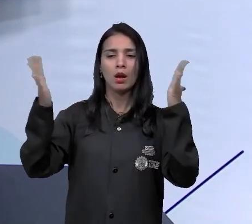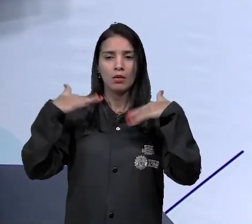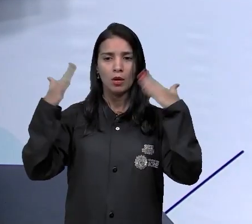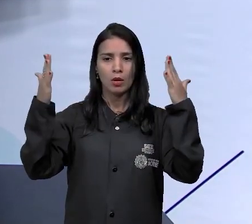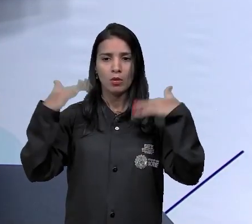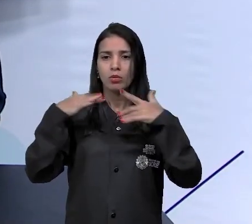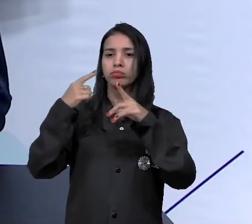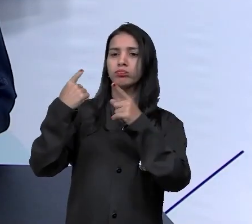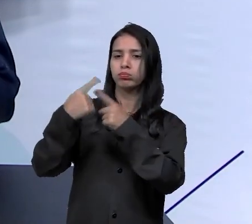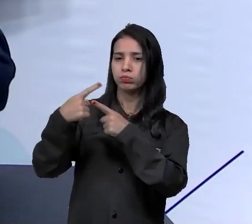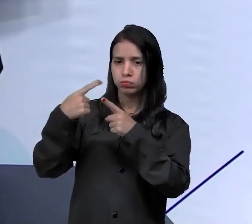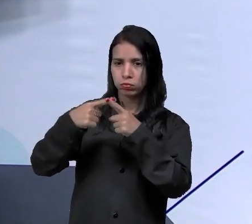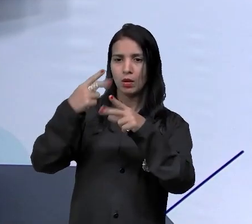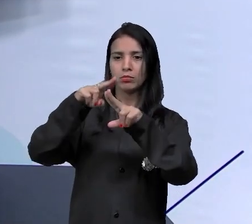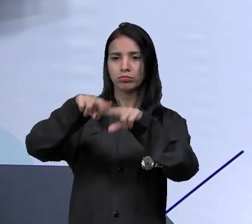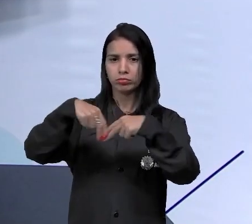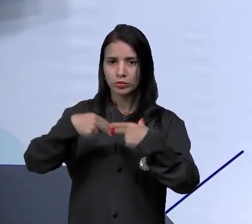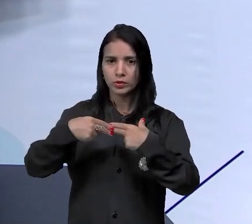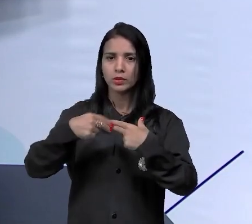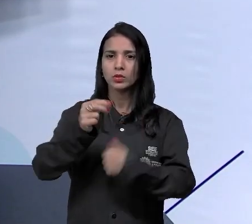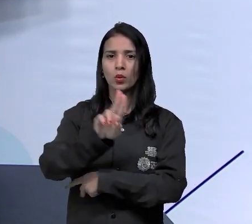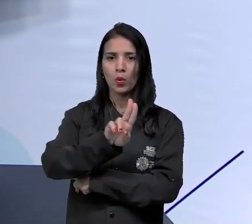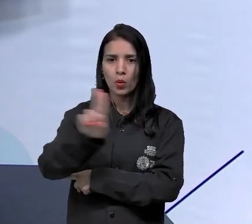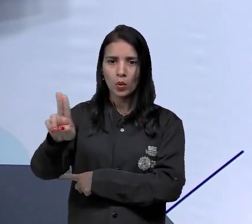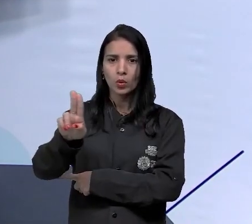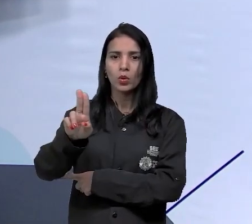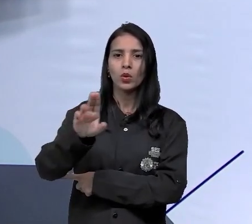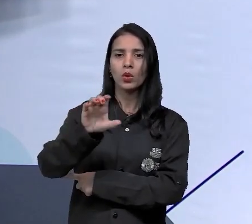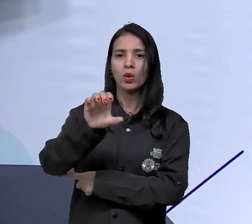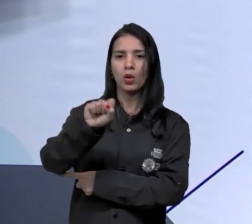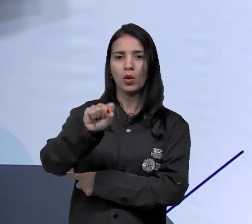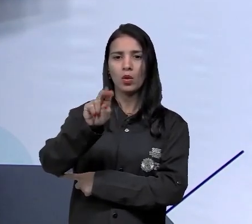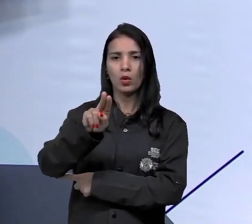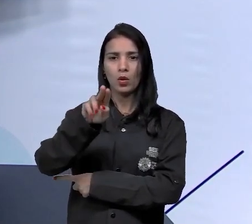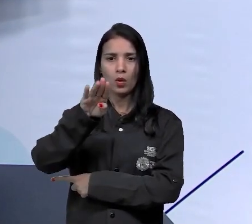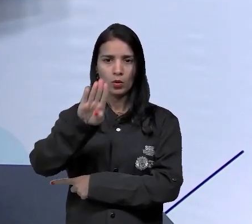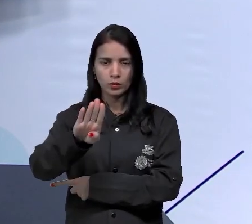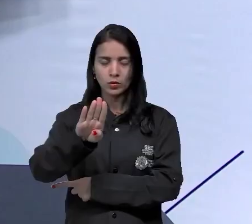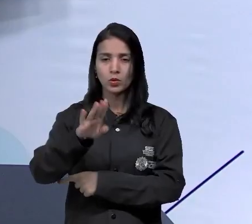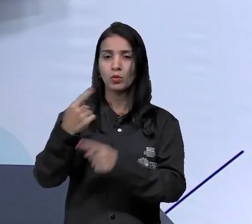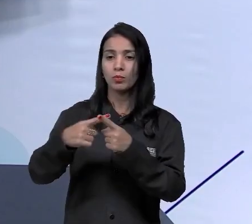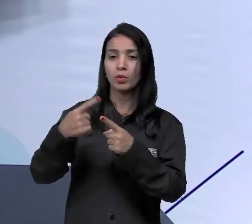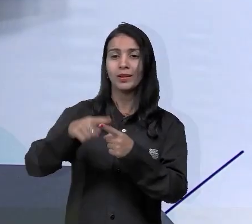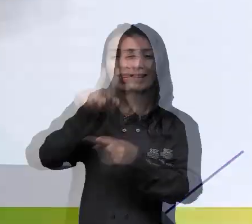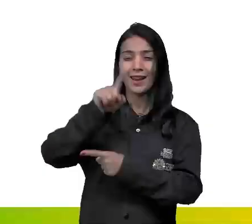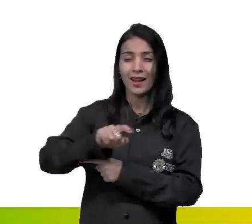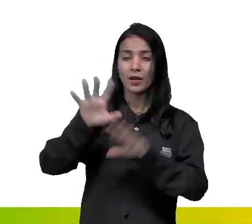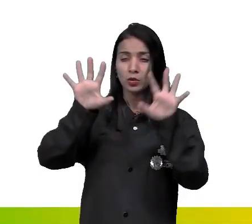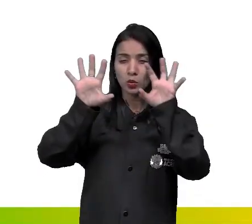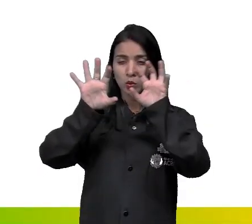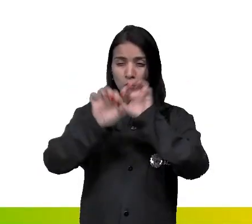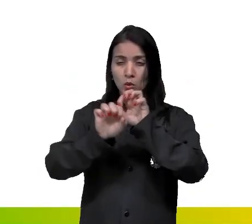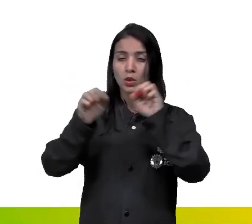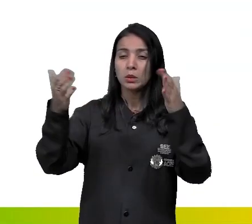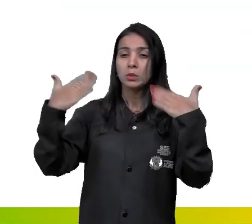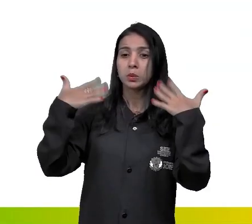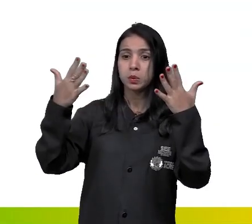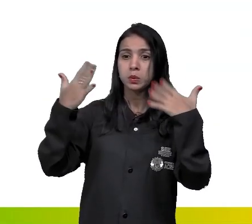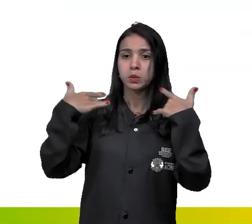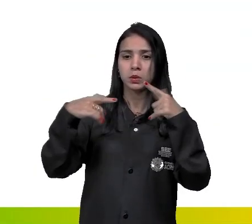clima subtropical, e a principal característica é ser seco e quente, ok? Outra característica desse clima